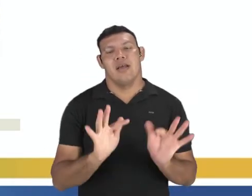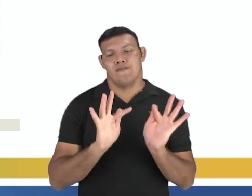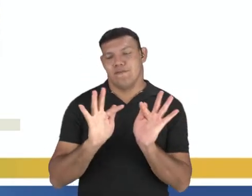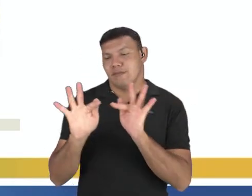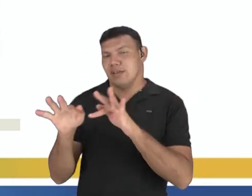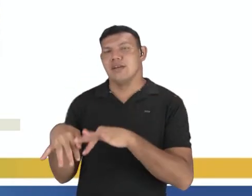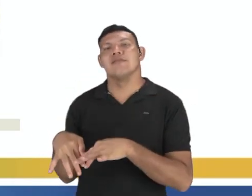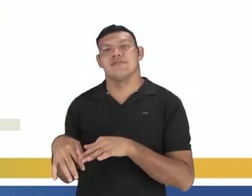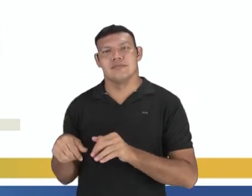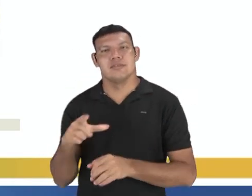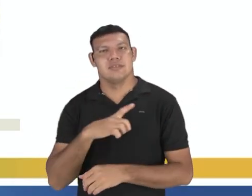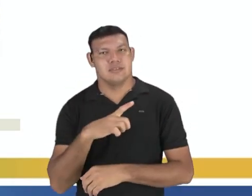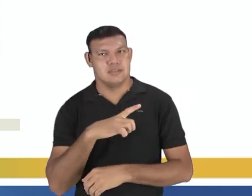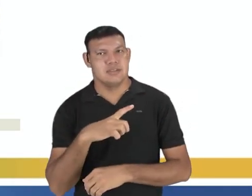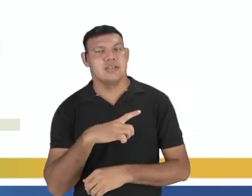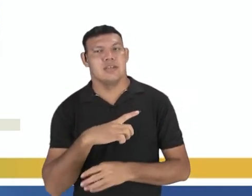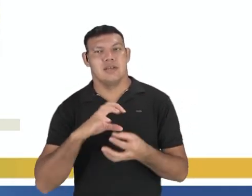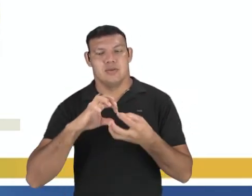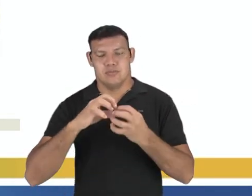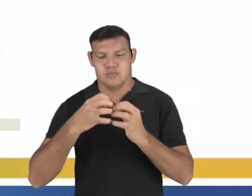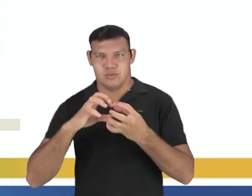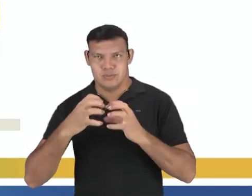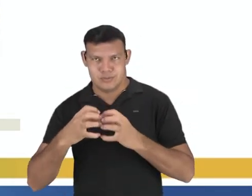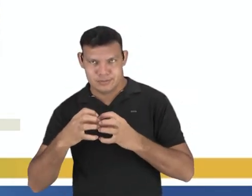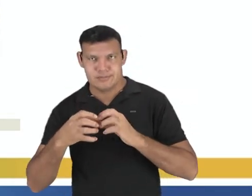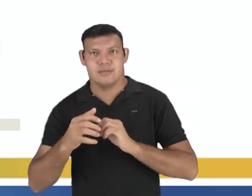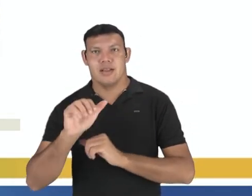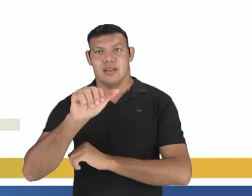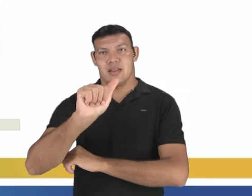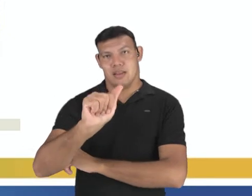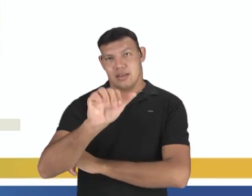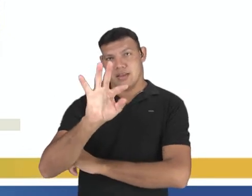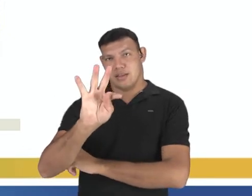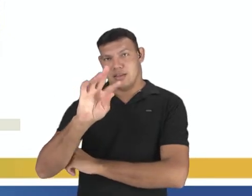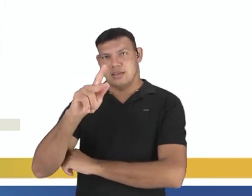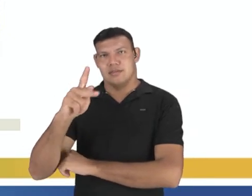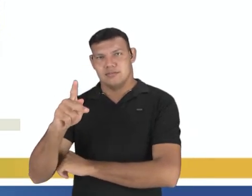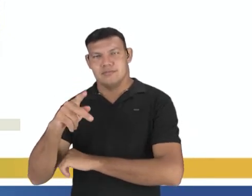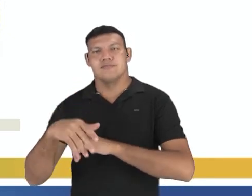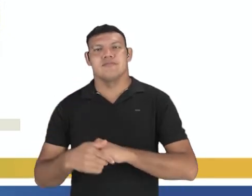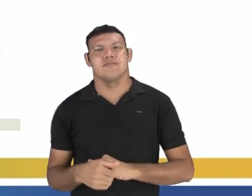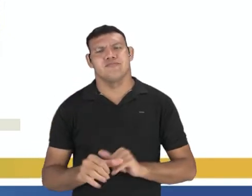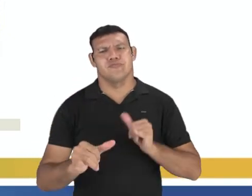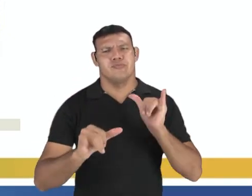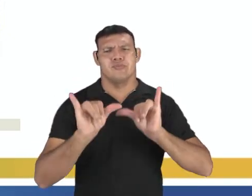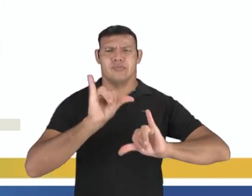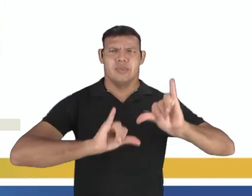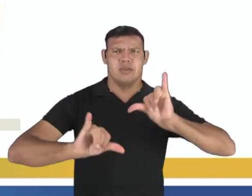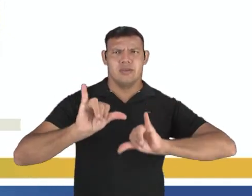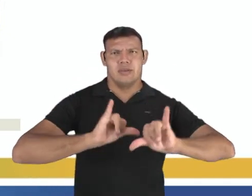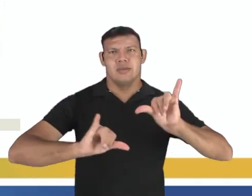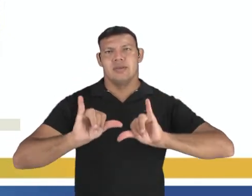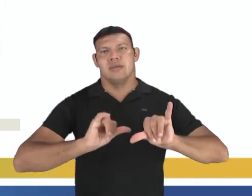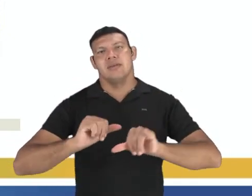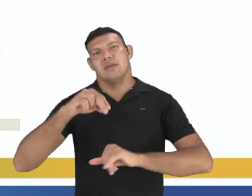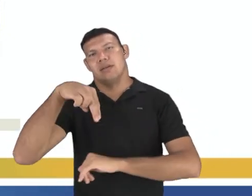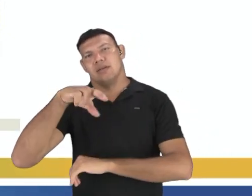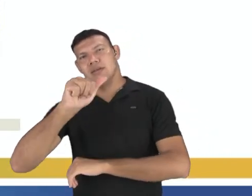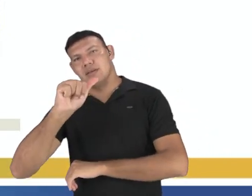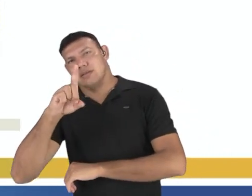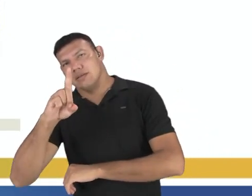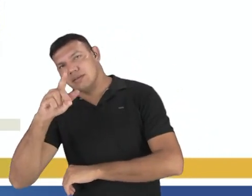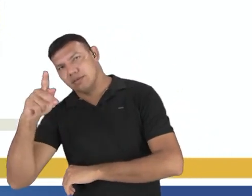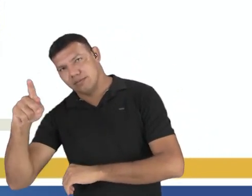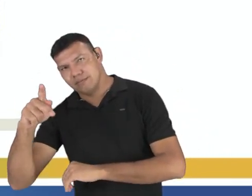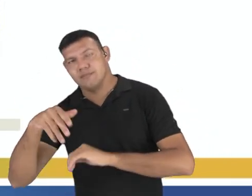dessa fase, vai ser produzido a molécula de ATP e substâncias que são o